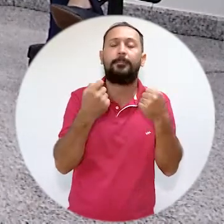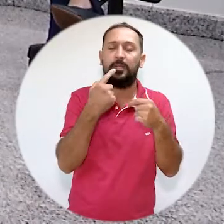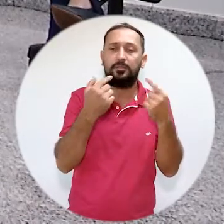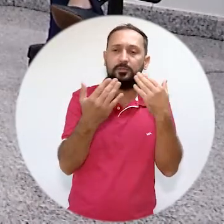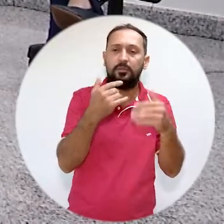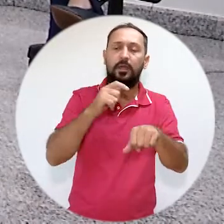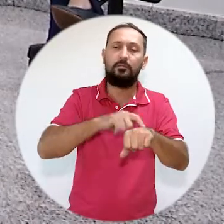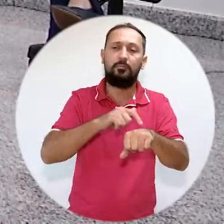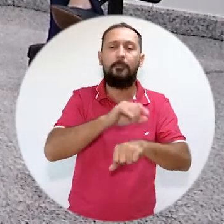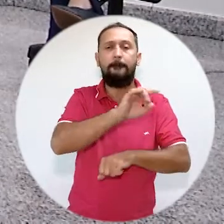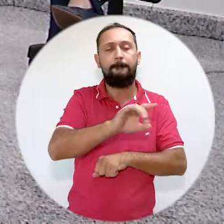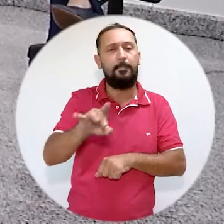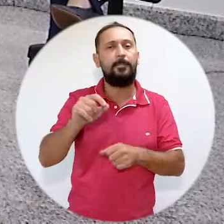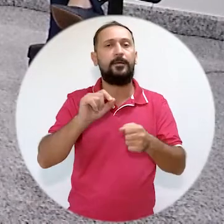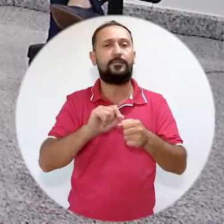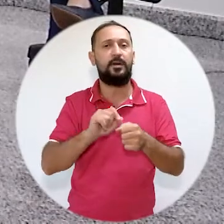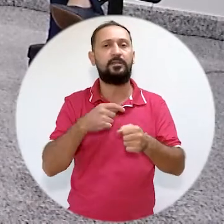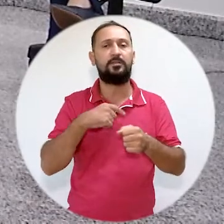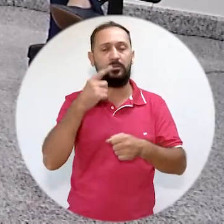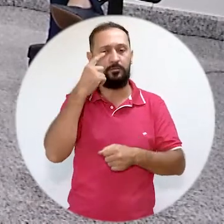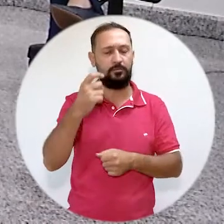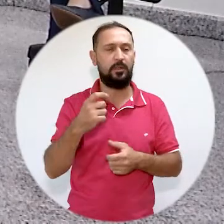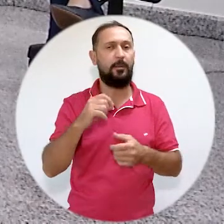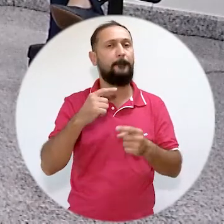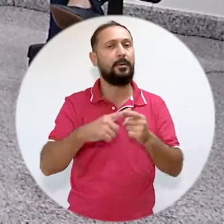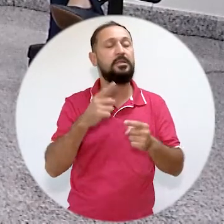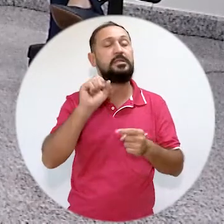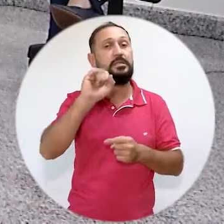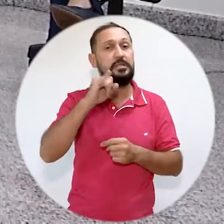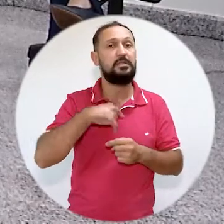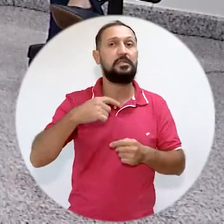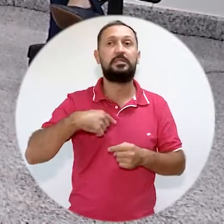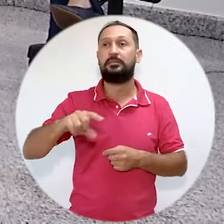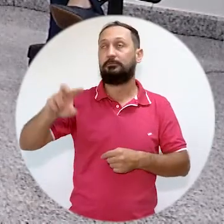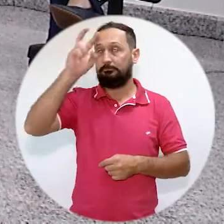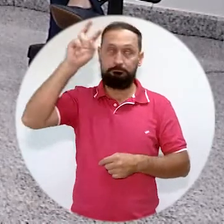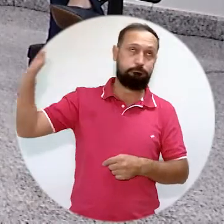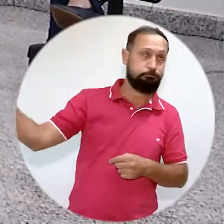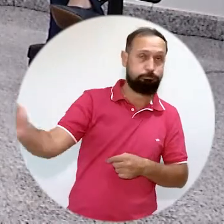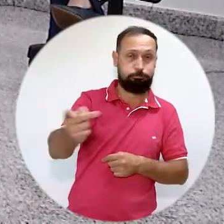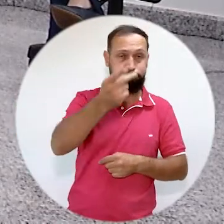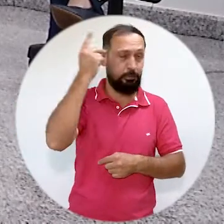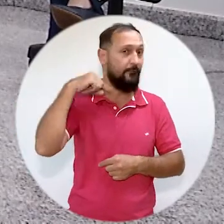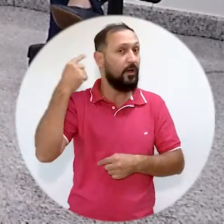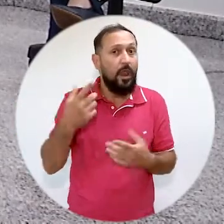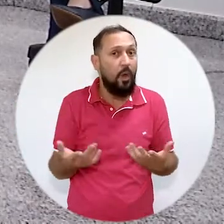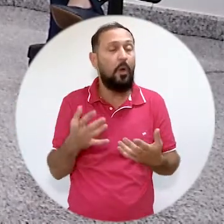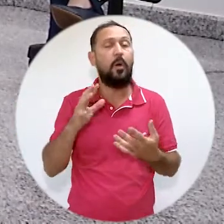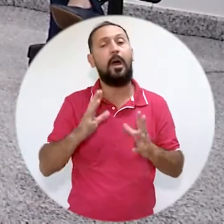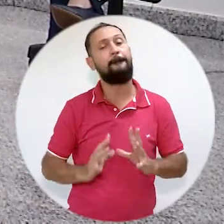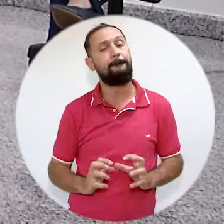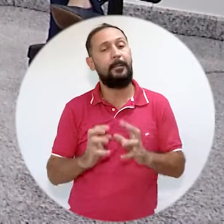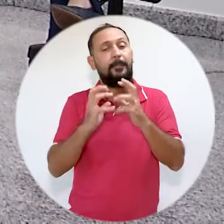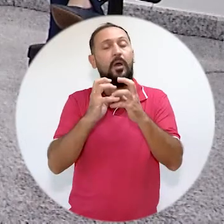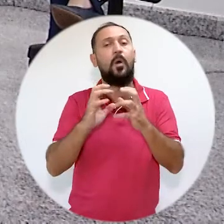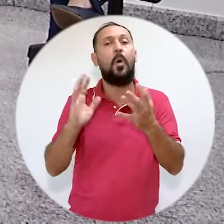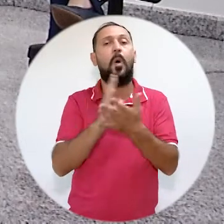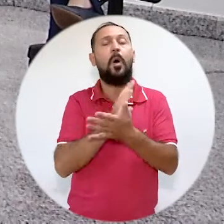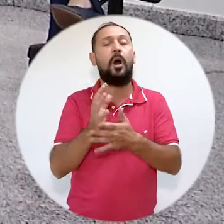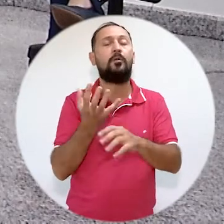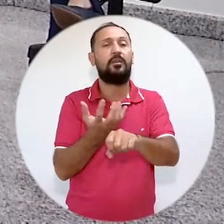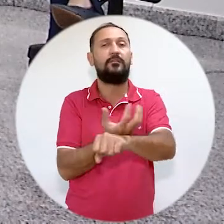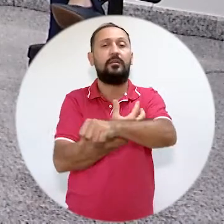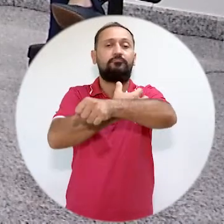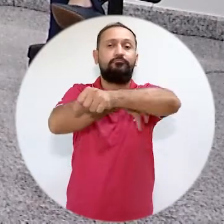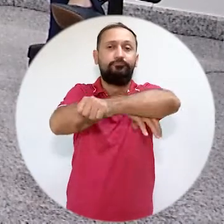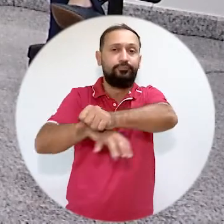possa ter o seu momento para realizar o seu interesse, senão surta, senão realmente vai dar uma briga feia ou alguém